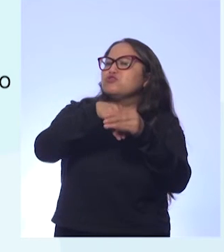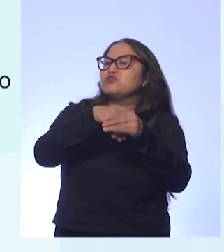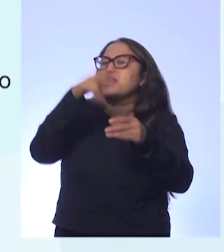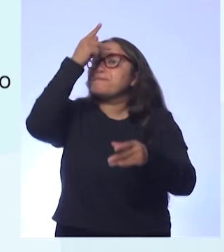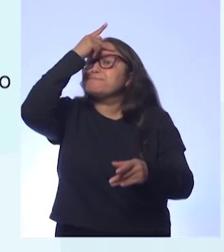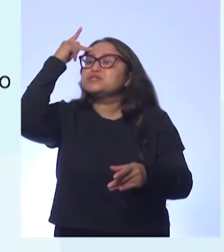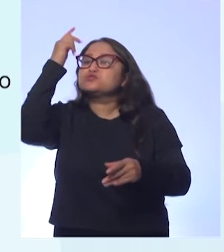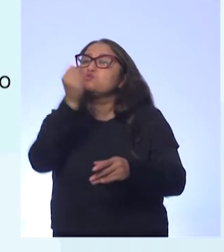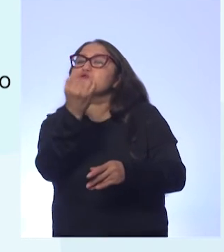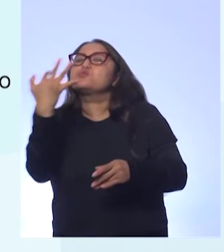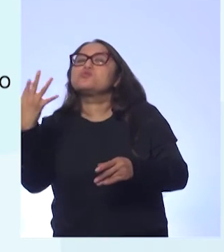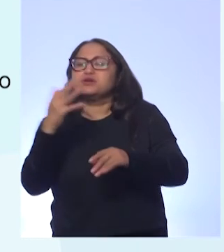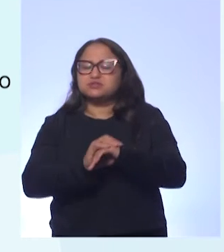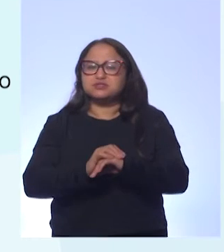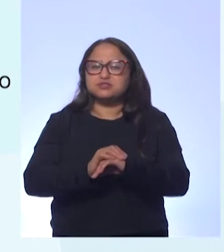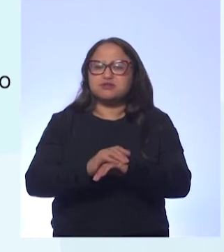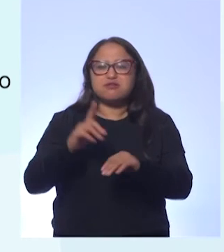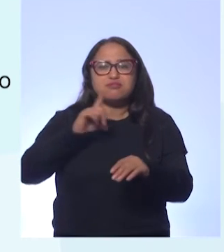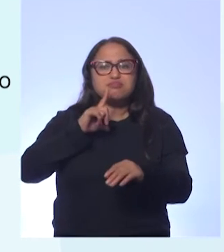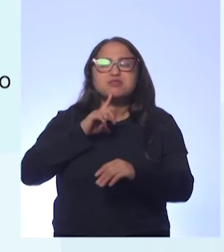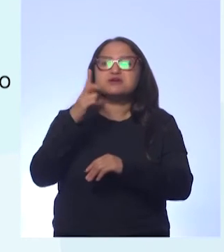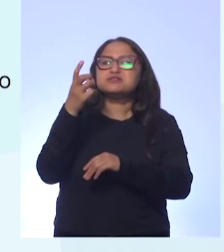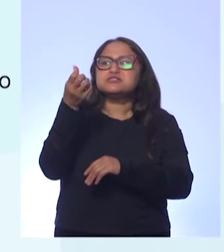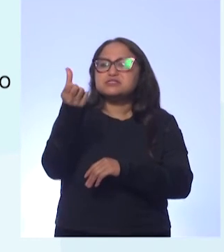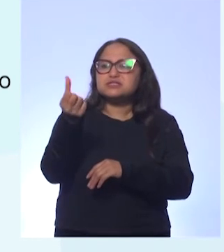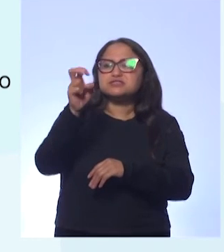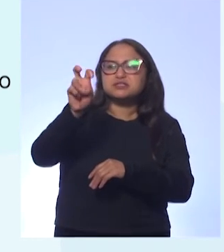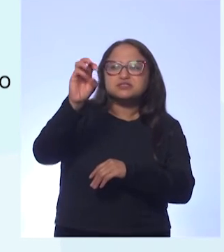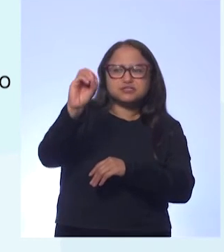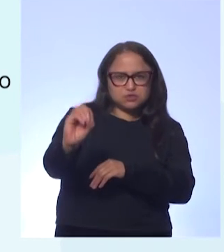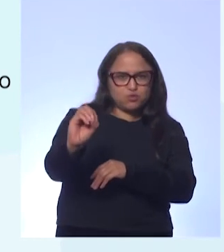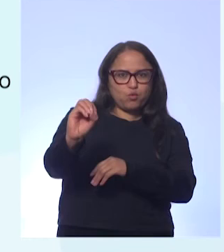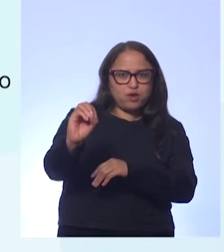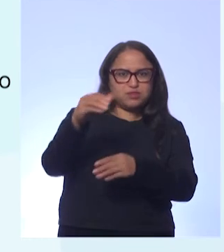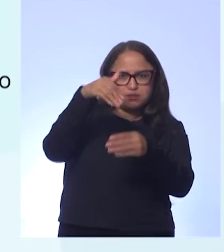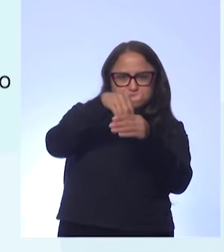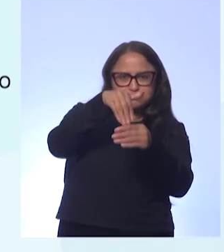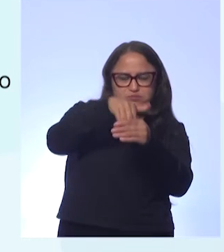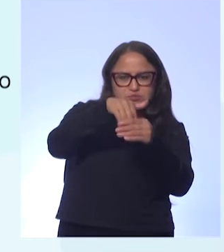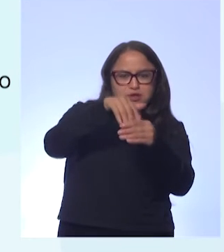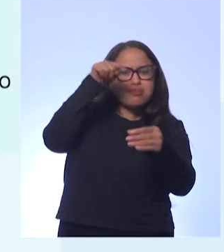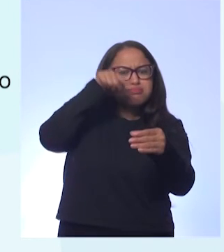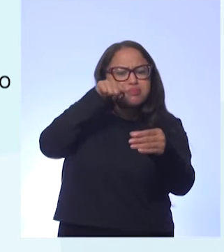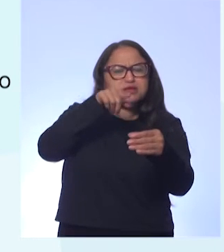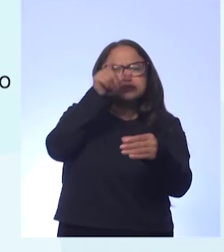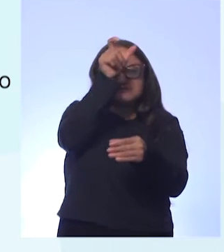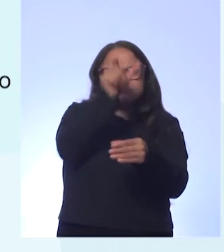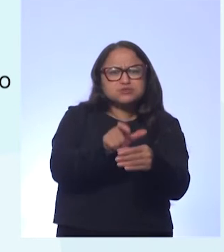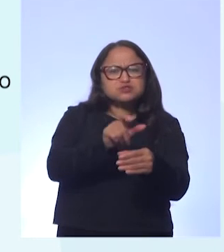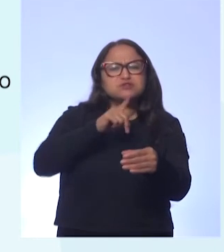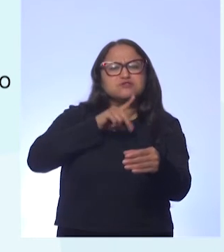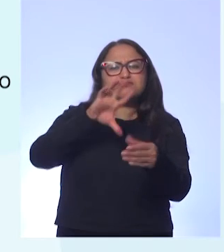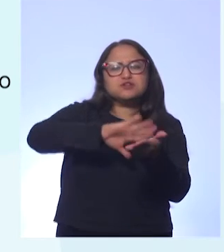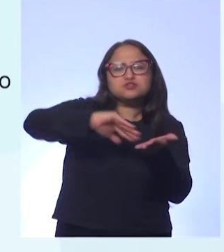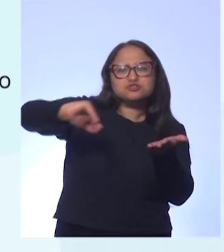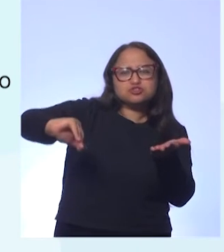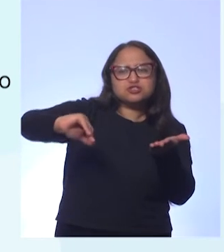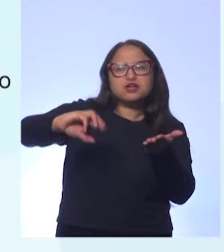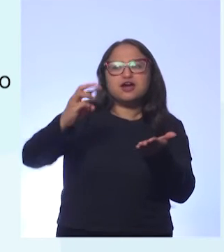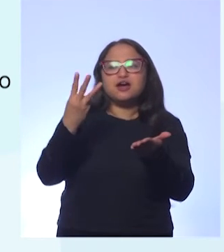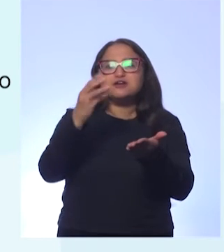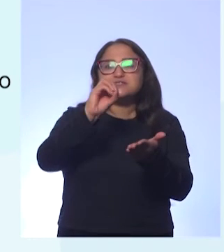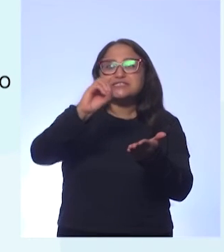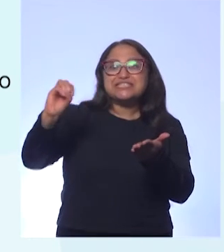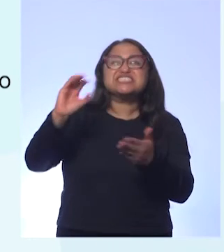Veja, nós temos 650 eleitores, né? Desses daqui, a gente vai retirar os 300